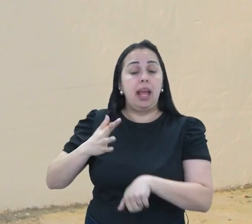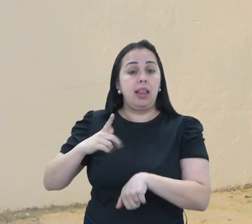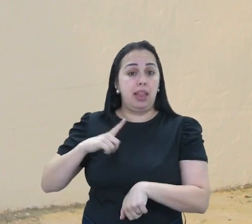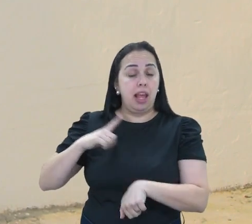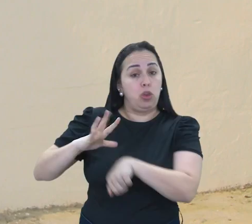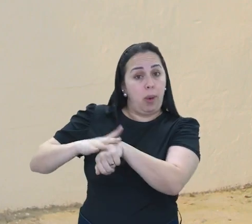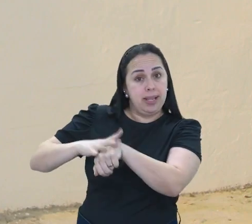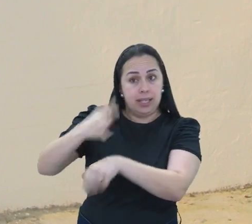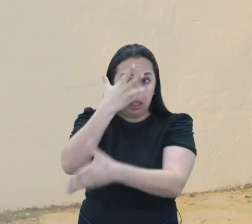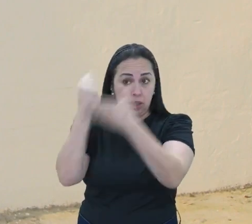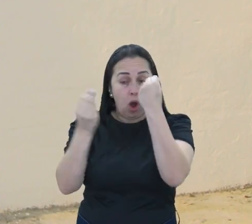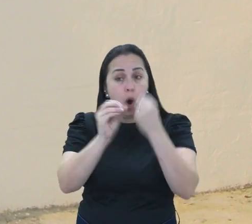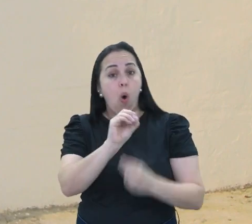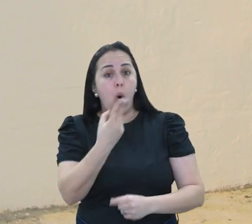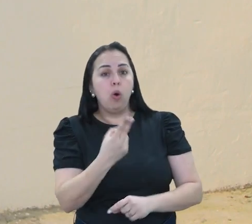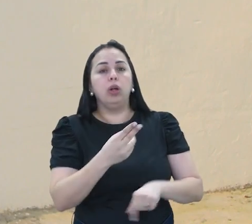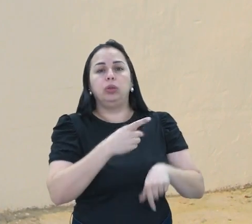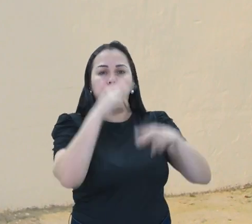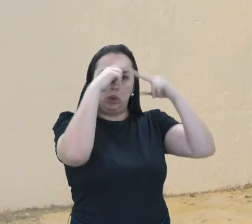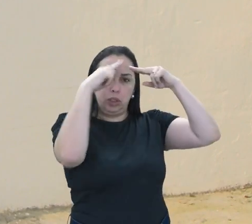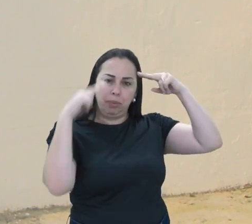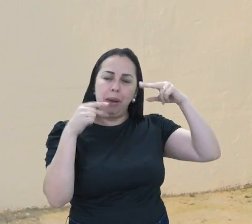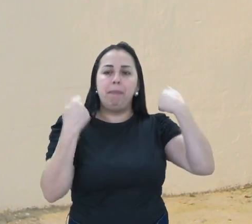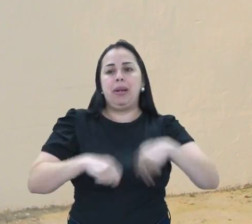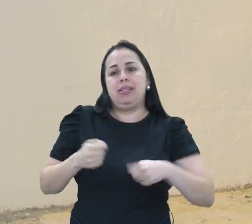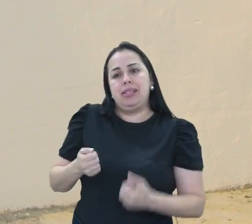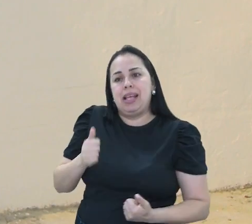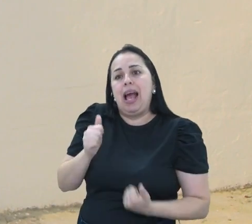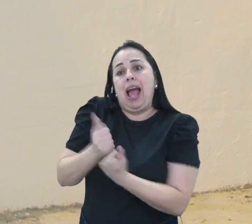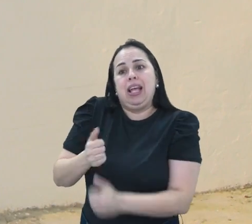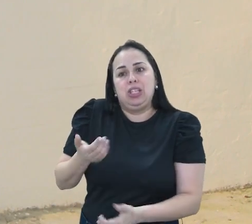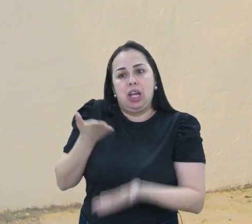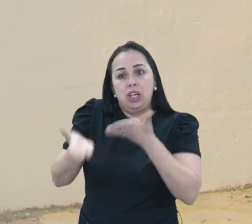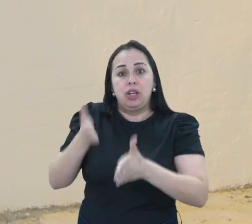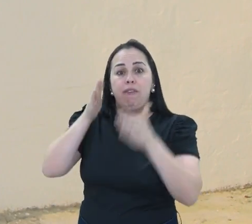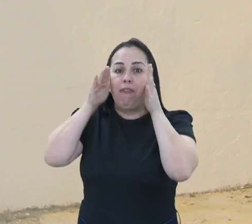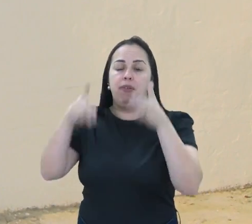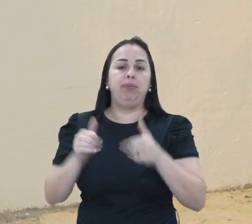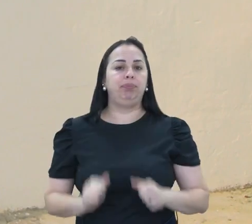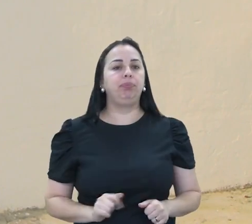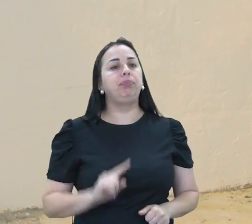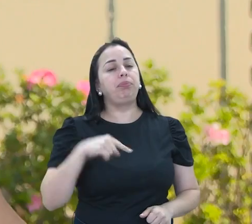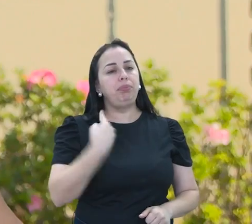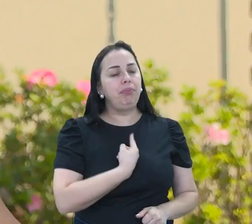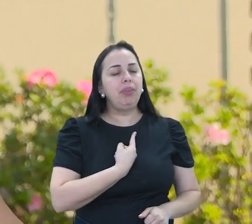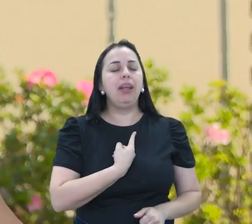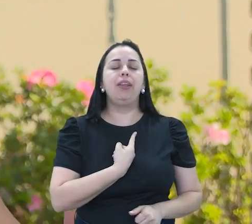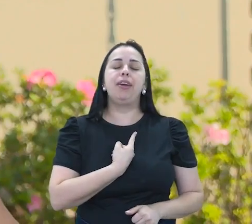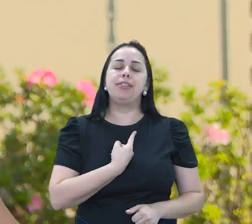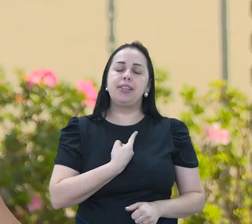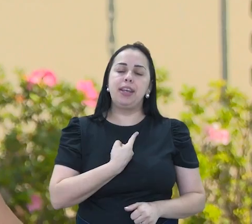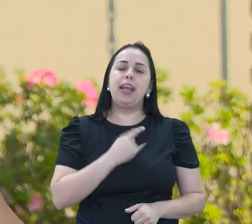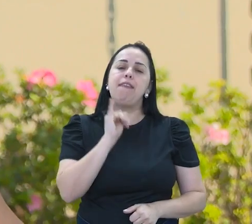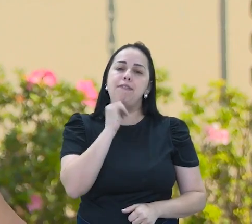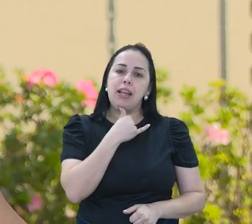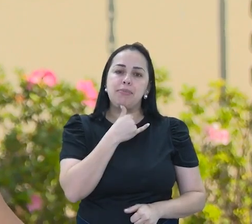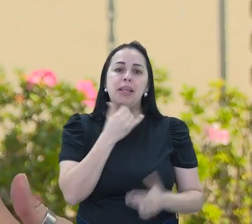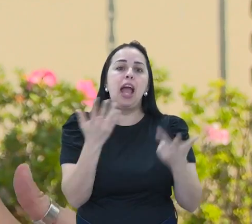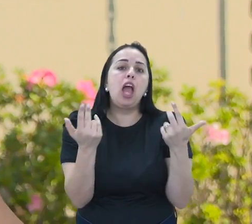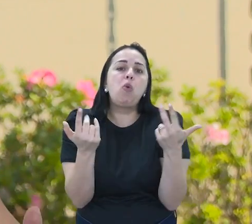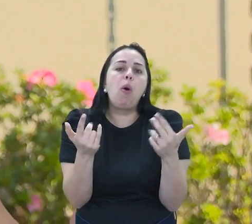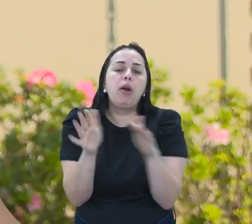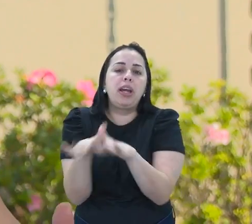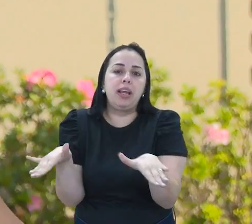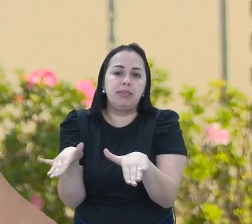que têm Alzheimer ou algum outro tipo de demência exigem algumas ajudas mais específicas. A gente, infelizmente,